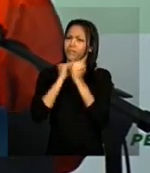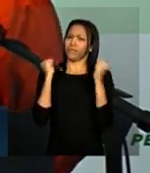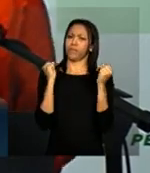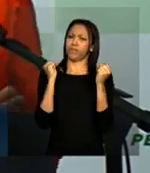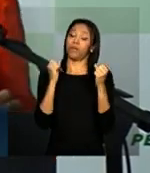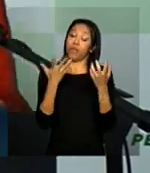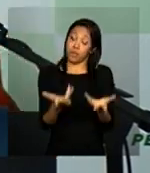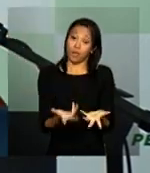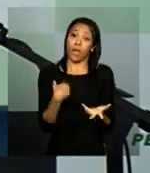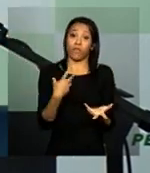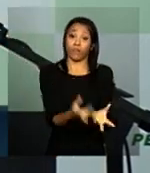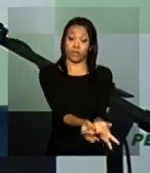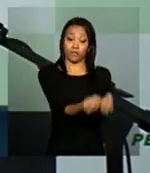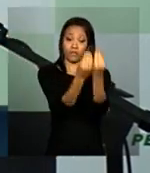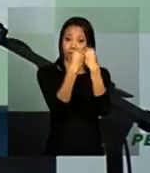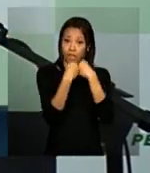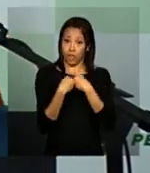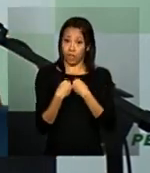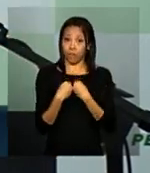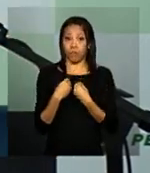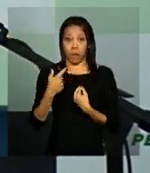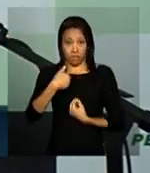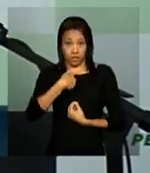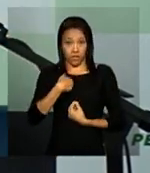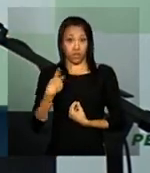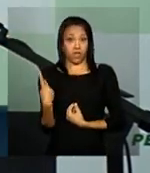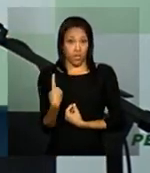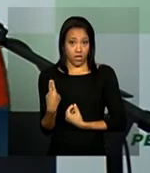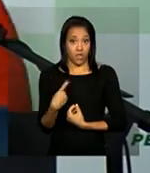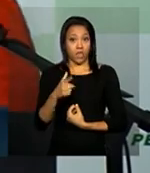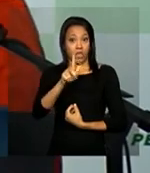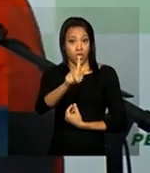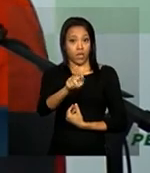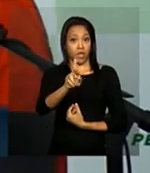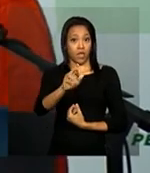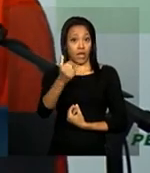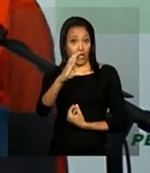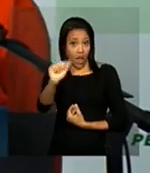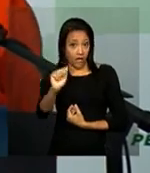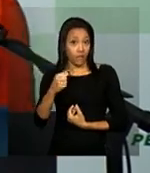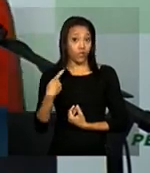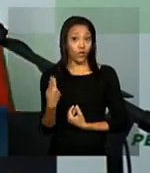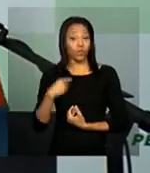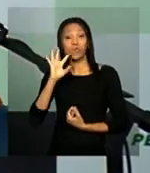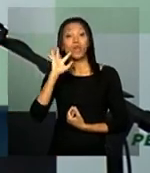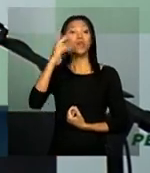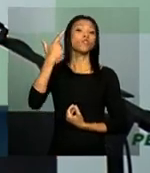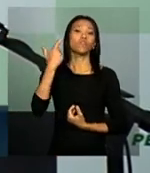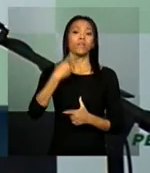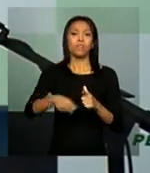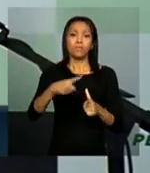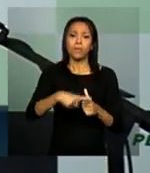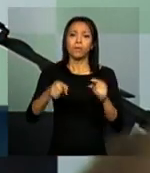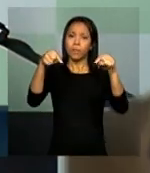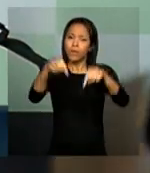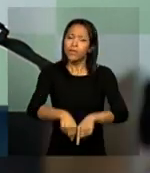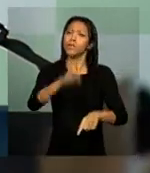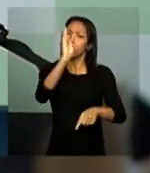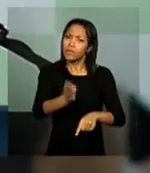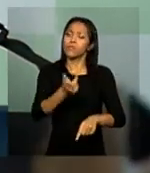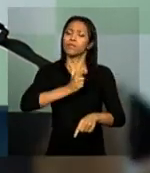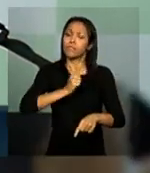mim e a Maria das Graças, a Graça, a missão de resolver essa questão, produzir aqui no